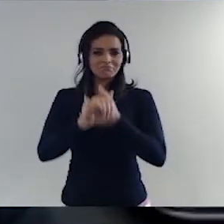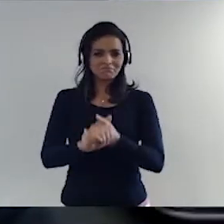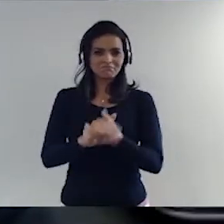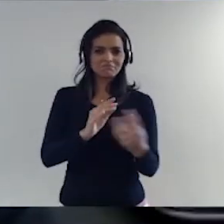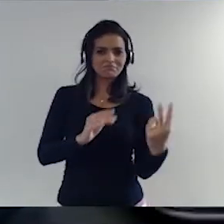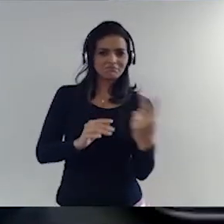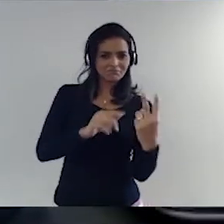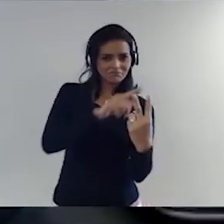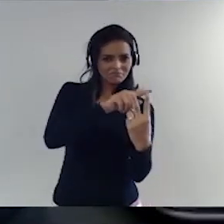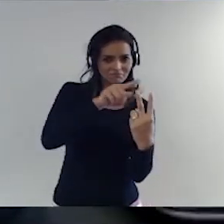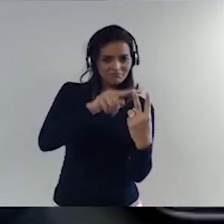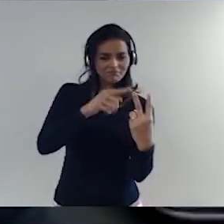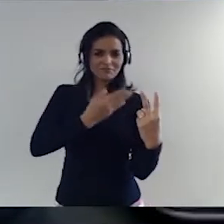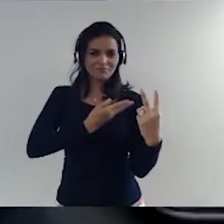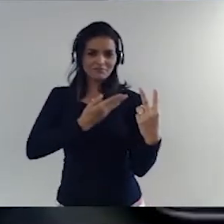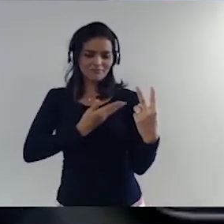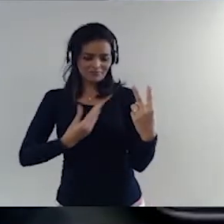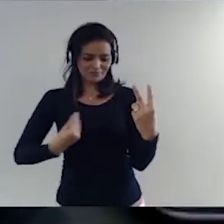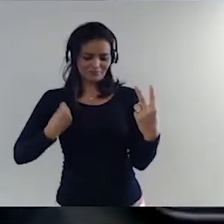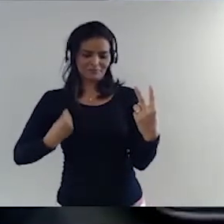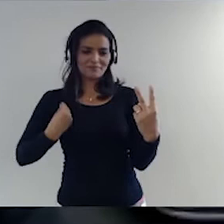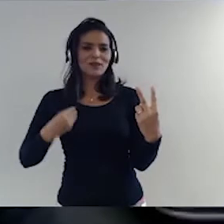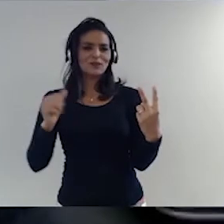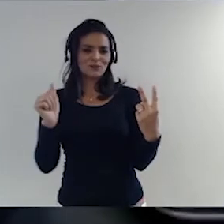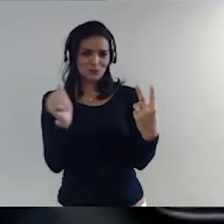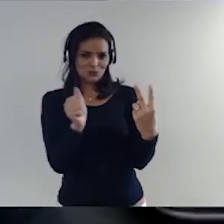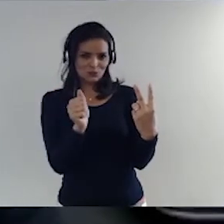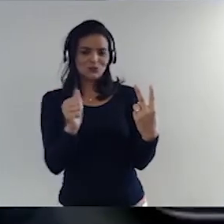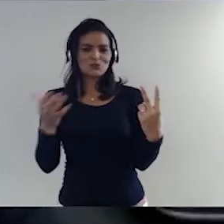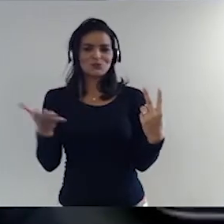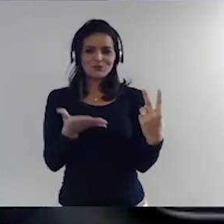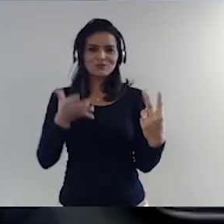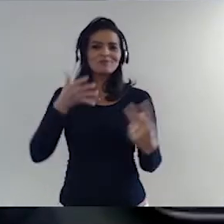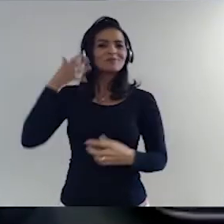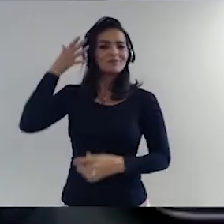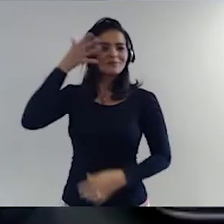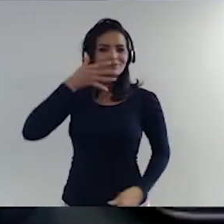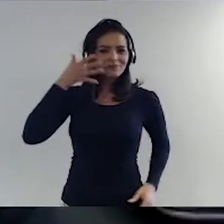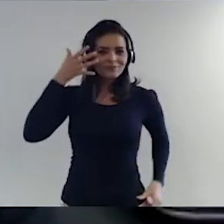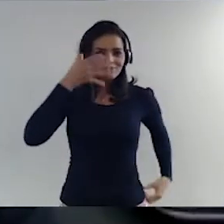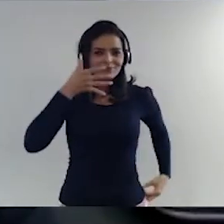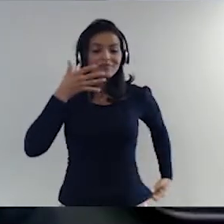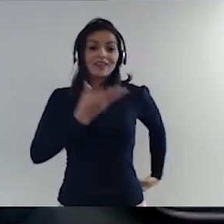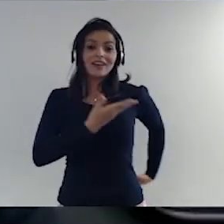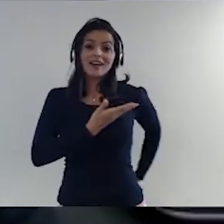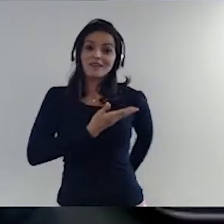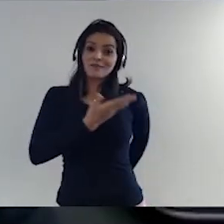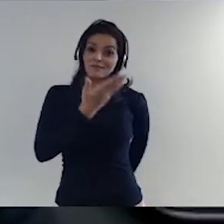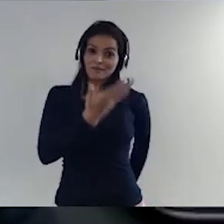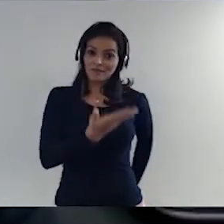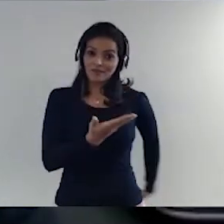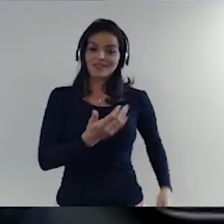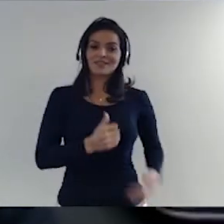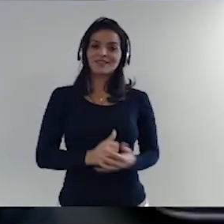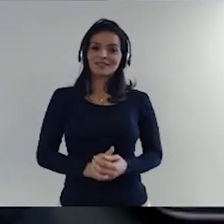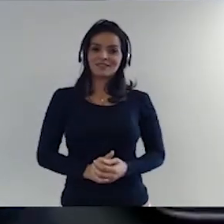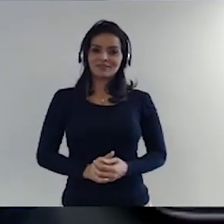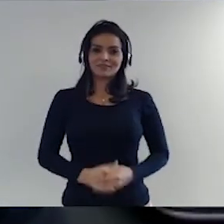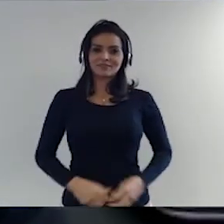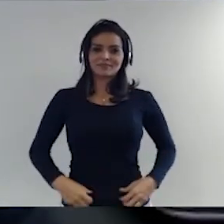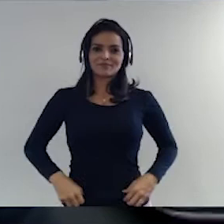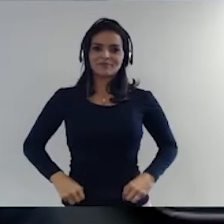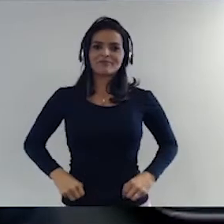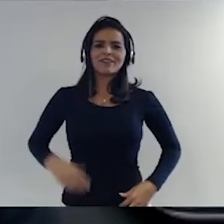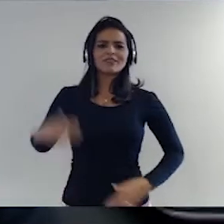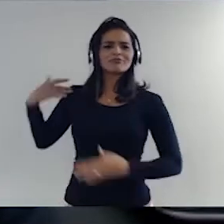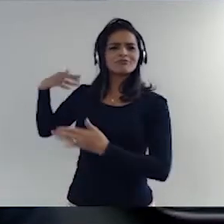dois colegas que participam conosco, né, deste painel, este amigo que fizemos nesta